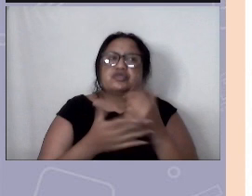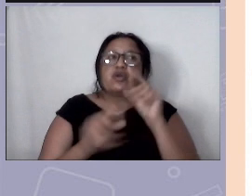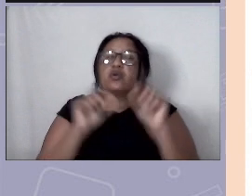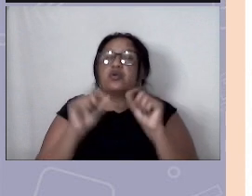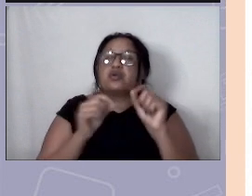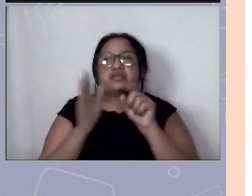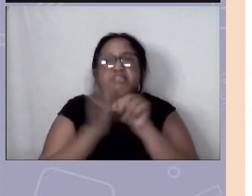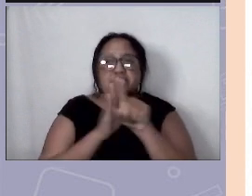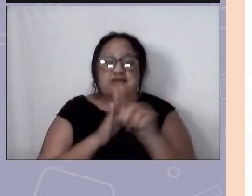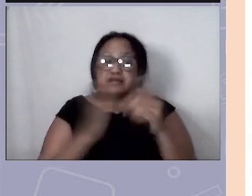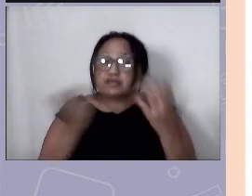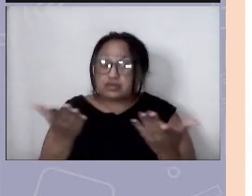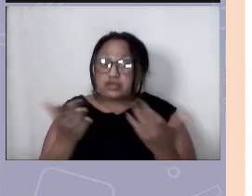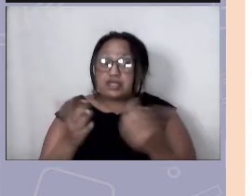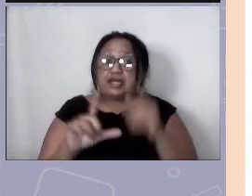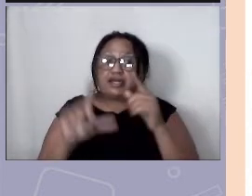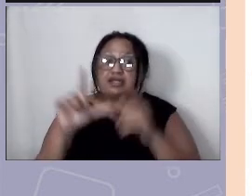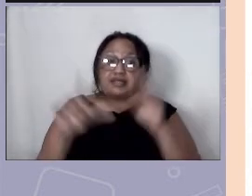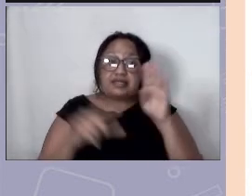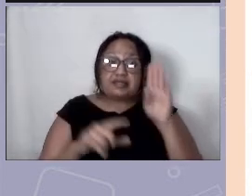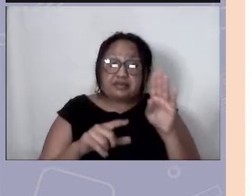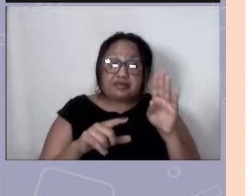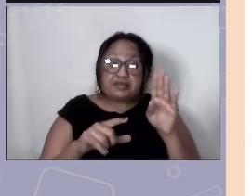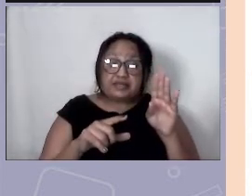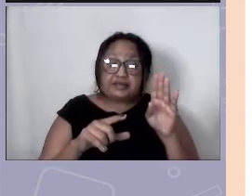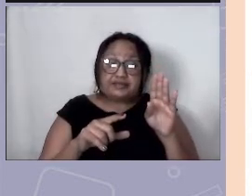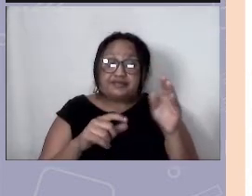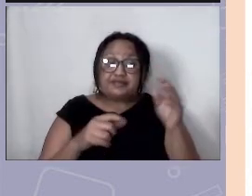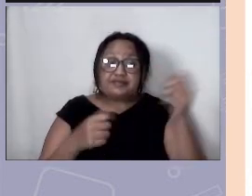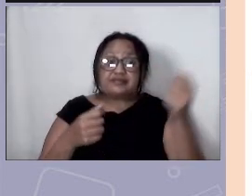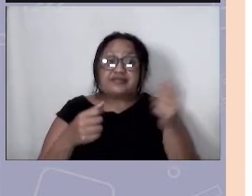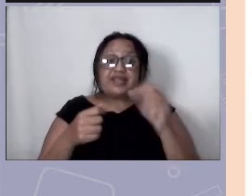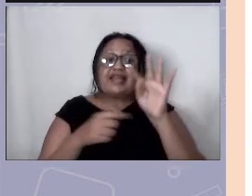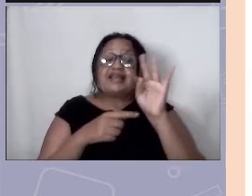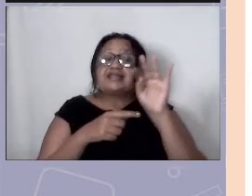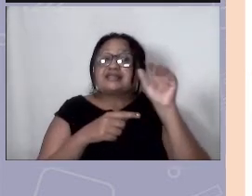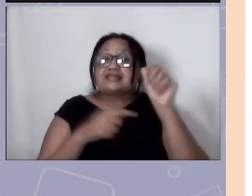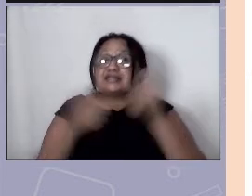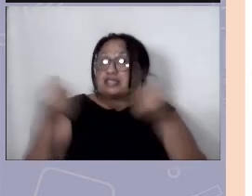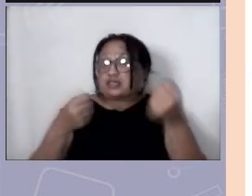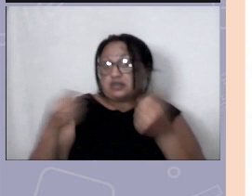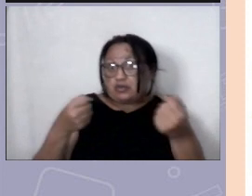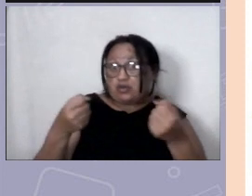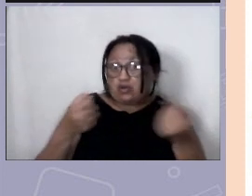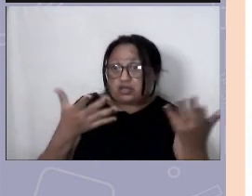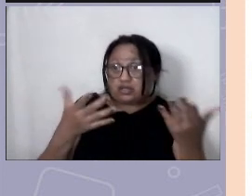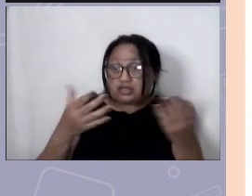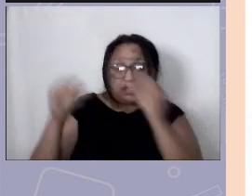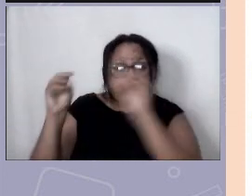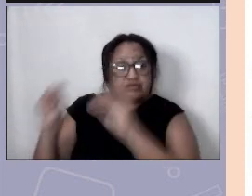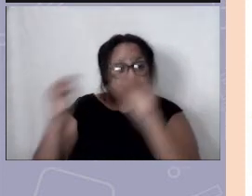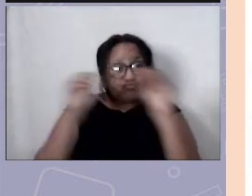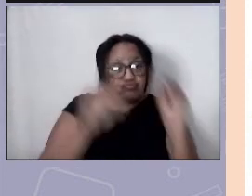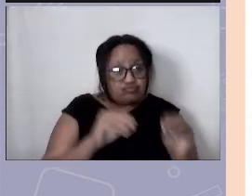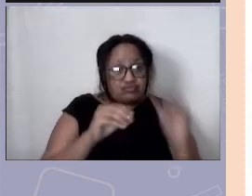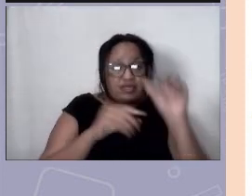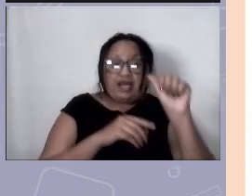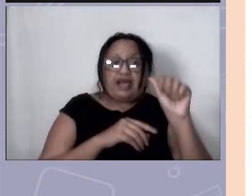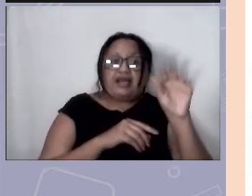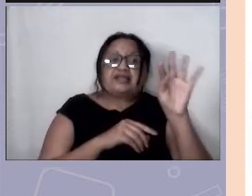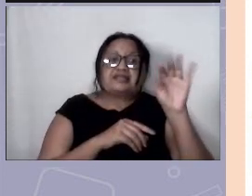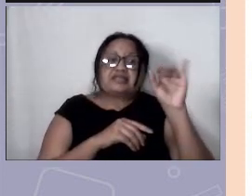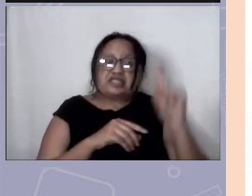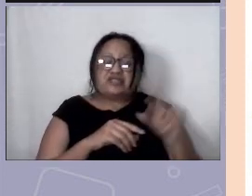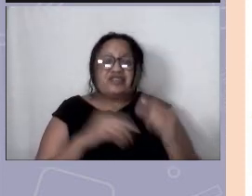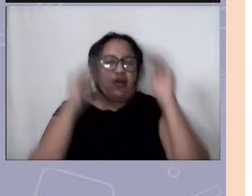letra B transporte ativo falso tá a osmose ela é o transporte passivo ela vai obedecer o